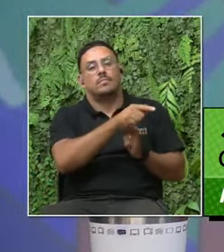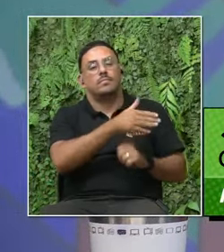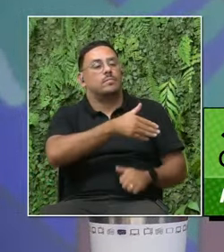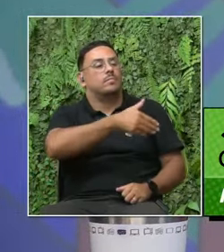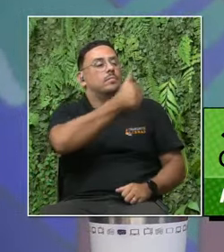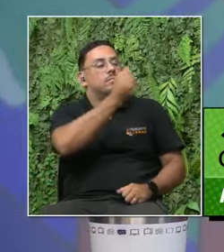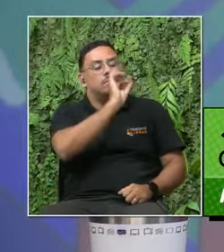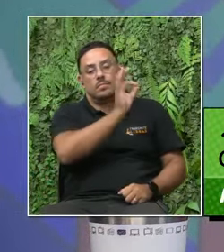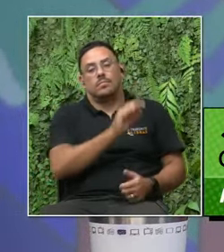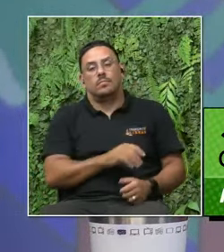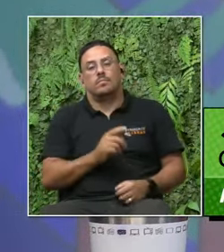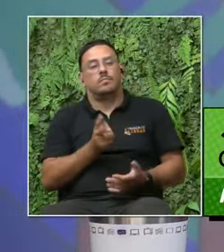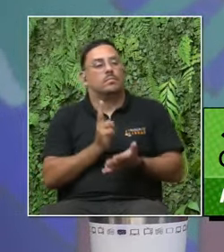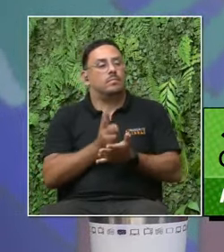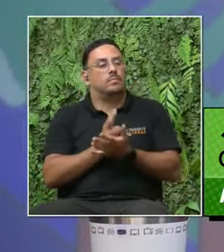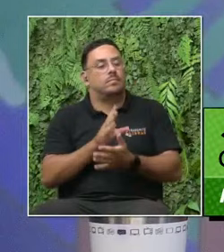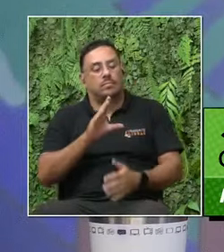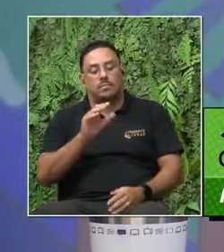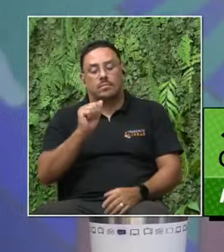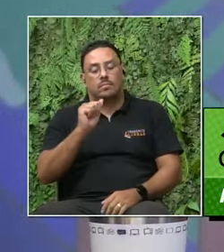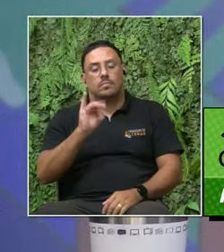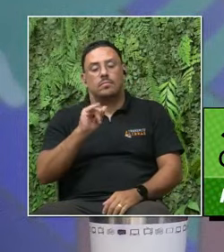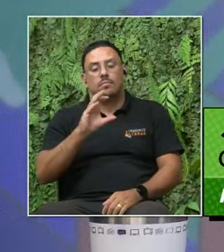eles são a notícia prossiga